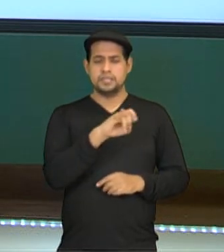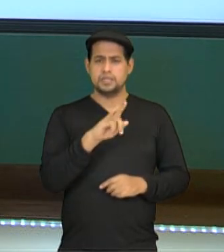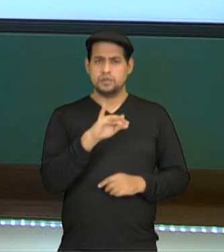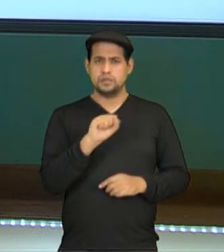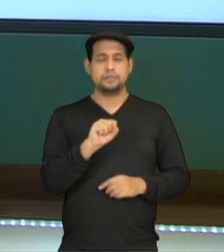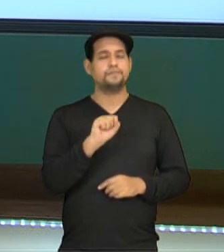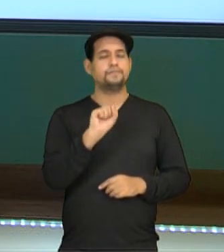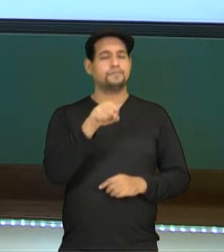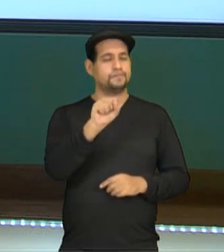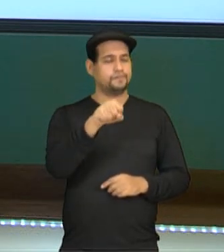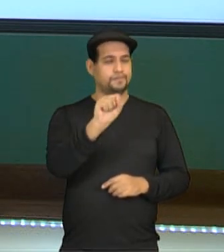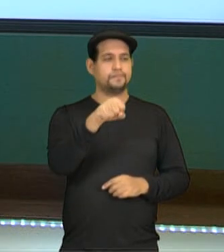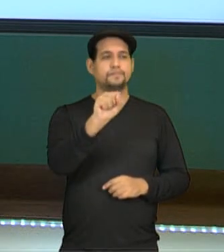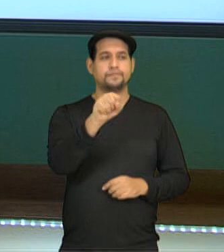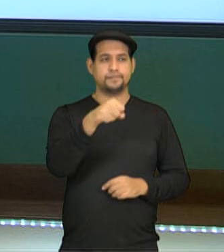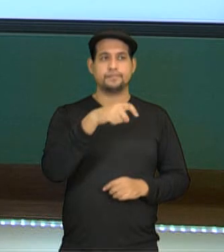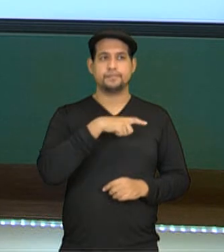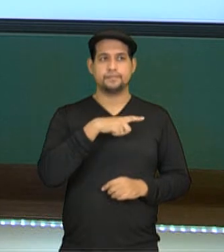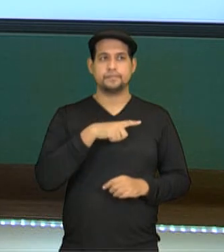Sim!